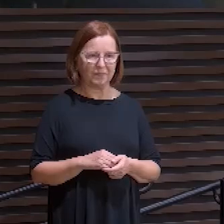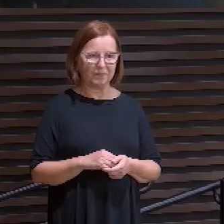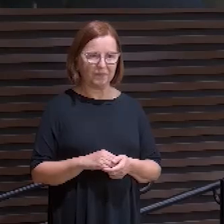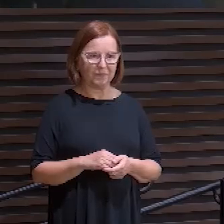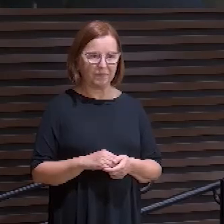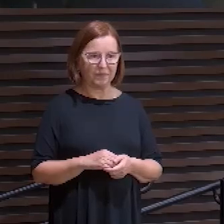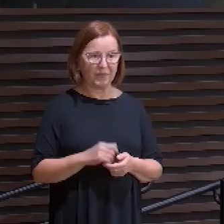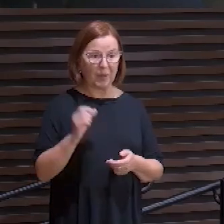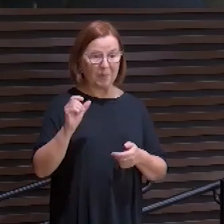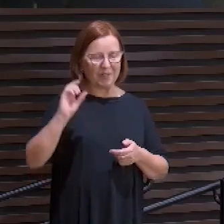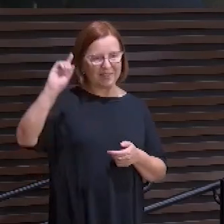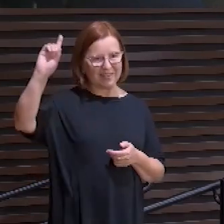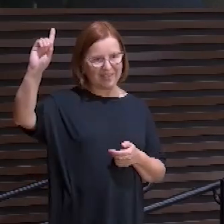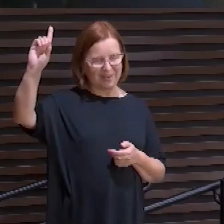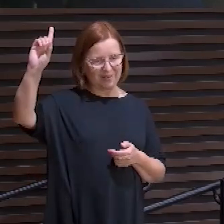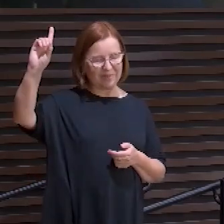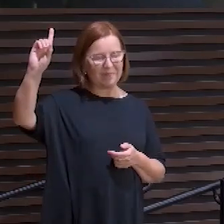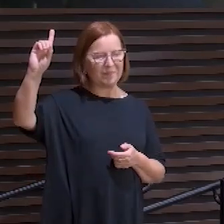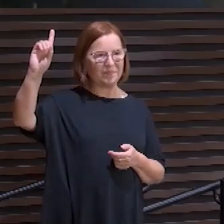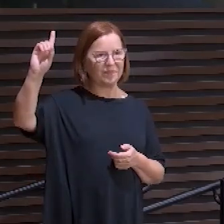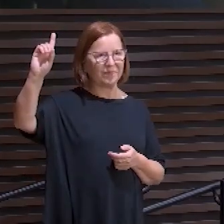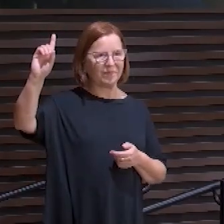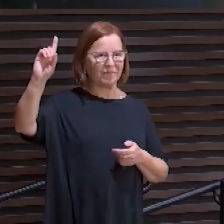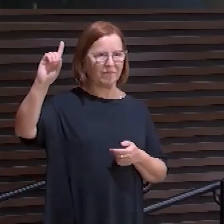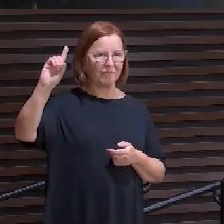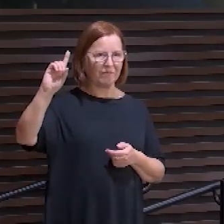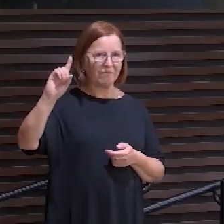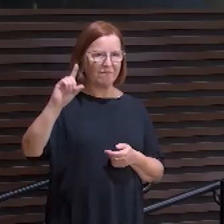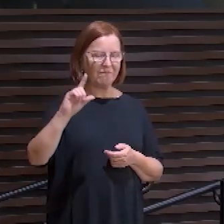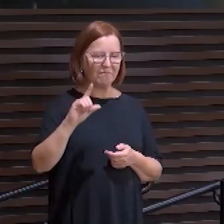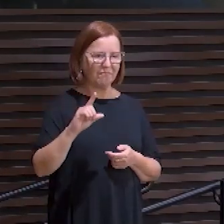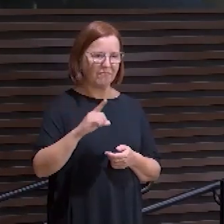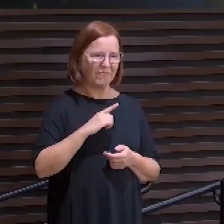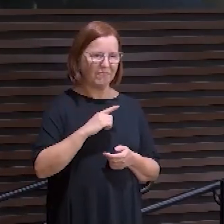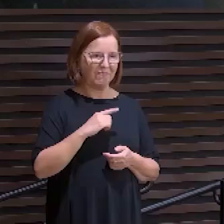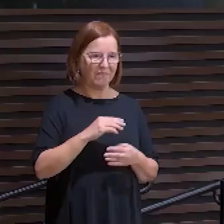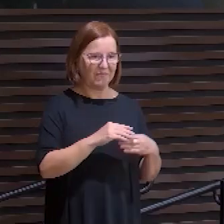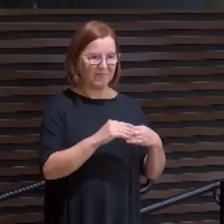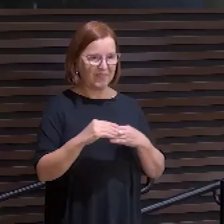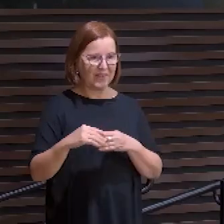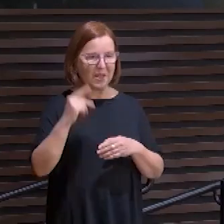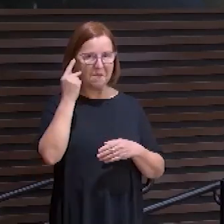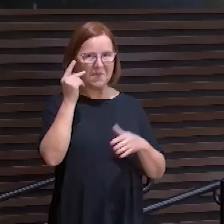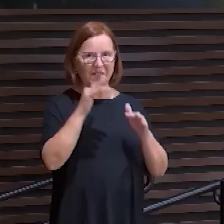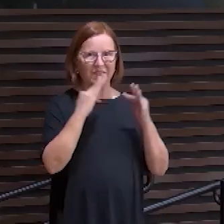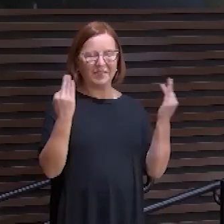A palavra de Deus tem as diretrizes para a família,